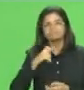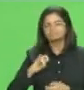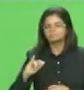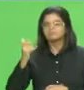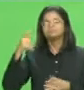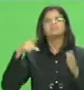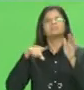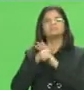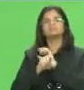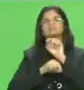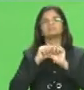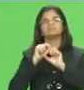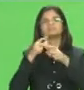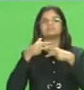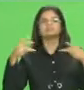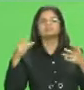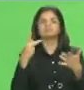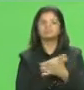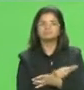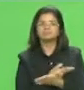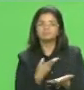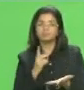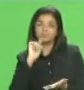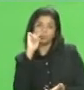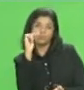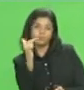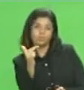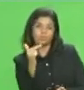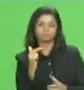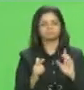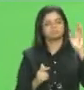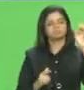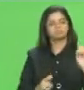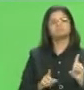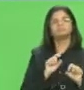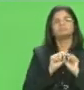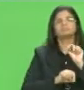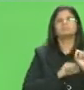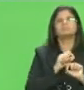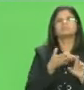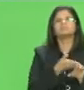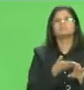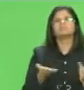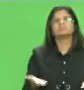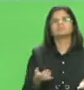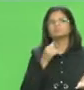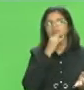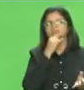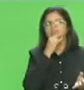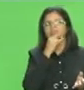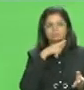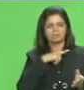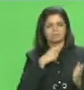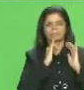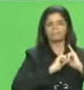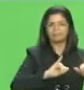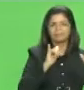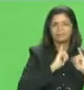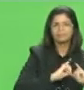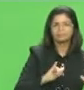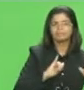de ser perguntado, sobre essa situação. De outro lado, um candidato, que, através da propaganda,